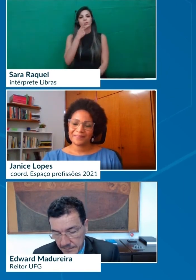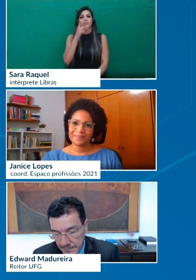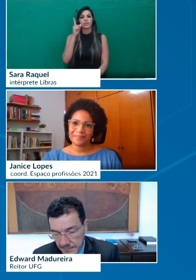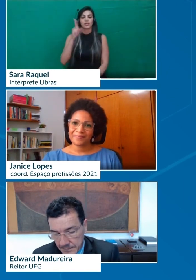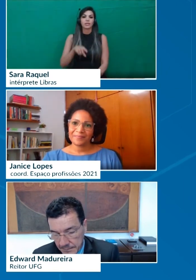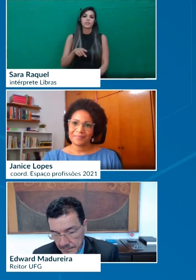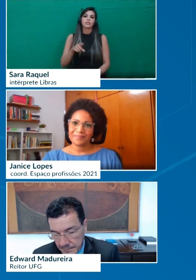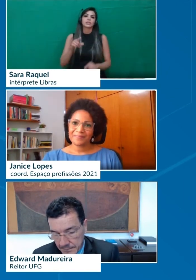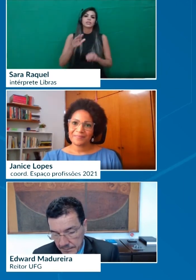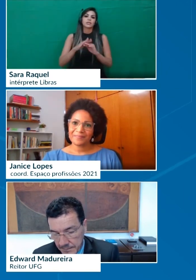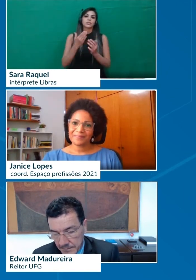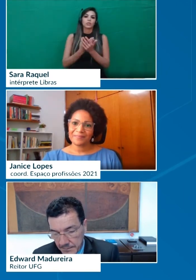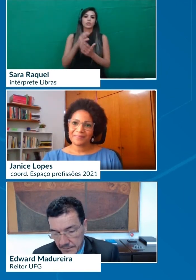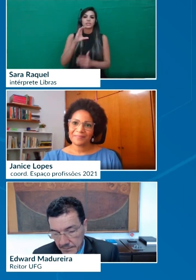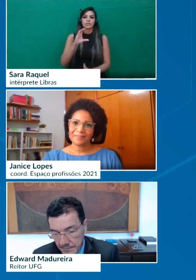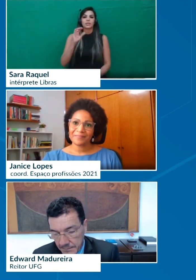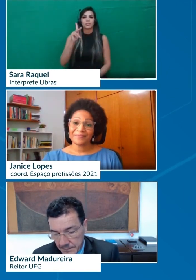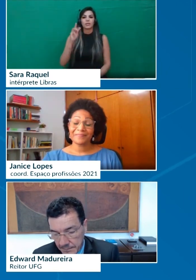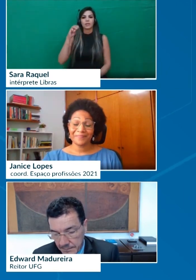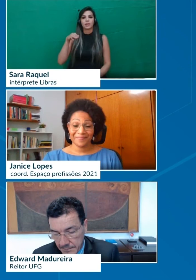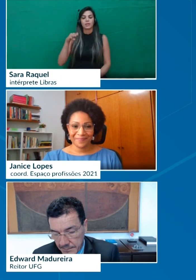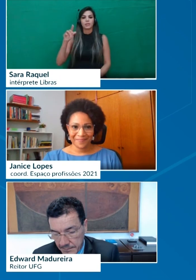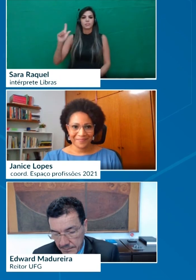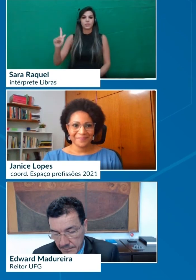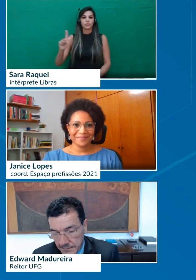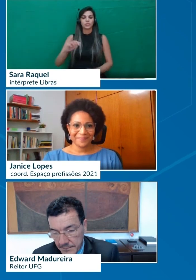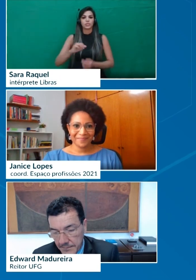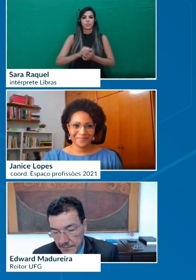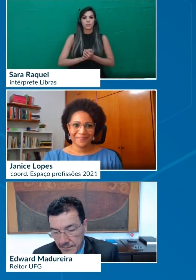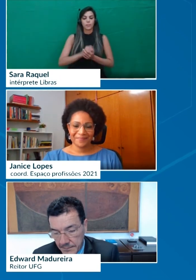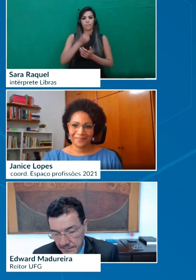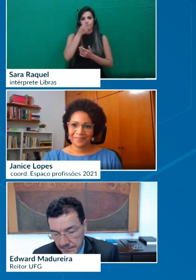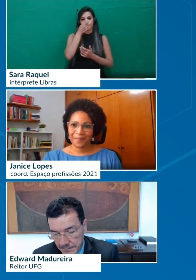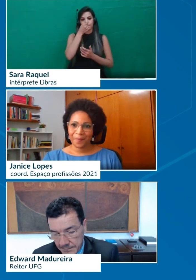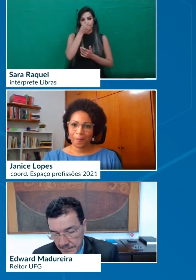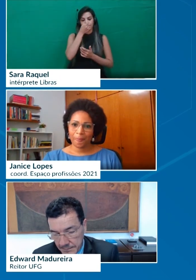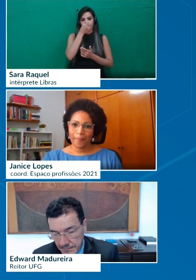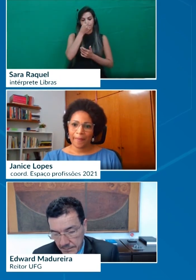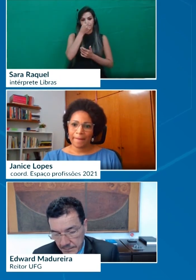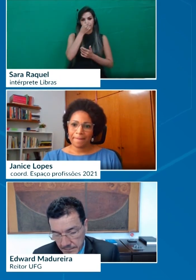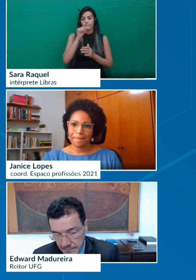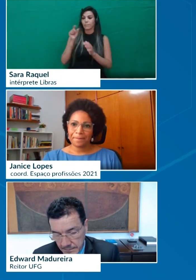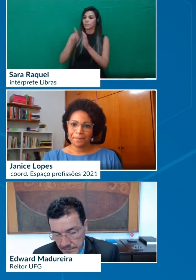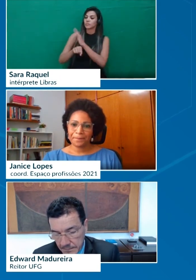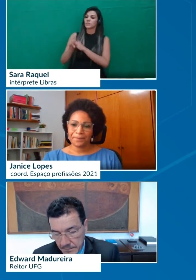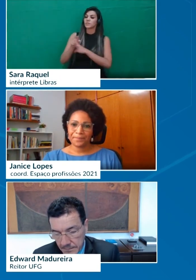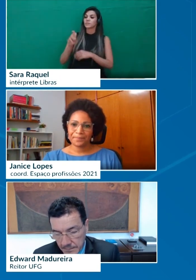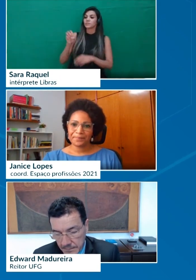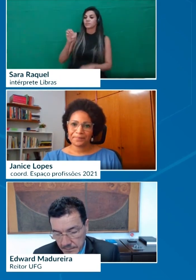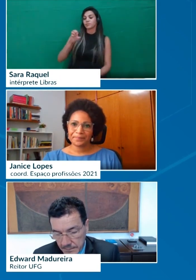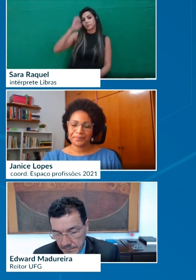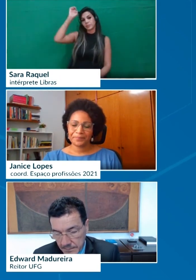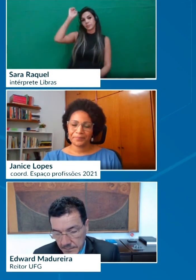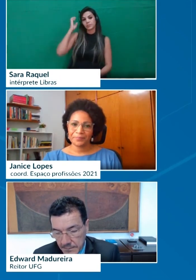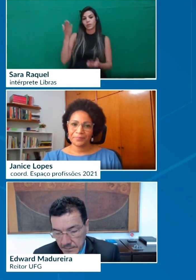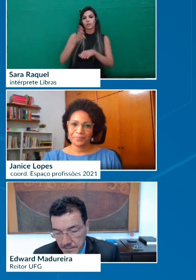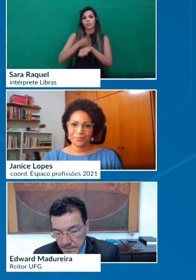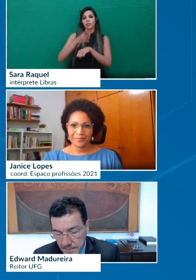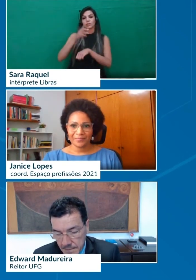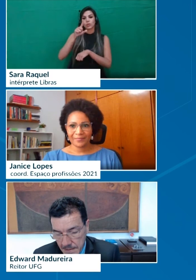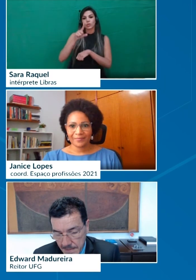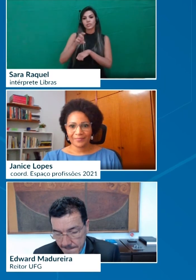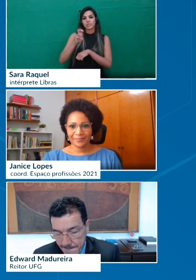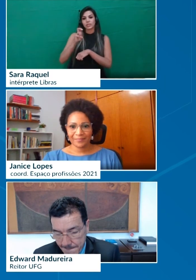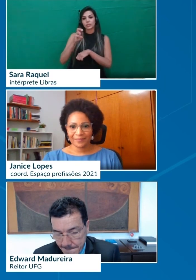CPMG Francisco Antônio de Azevedo. Professor Edivar, agora são 4h53, nós já estamos